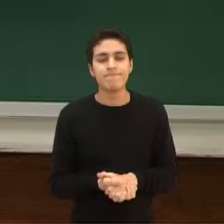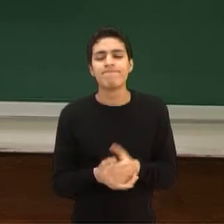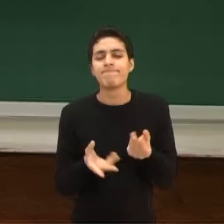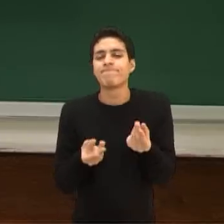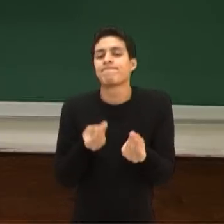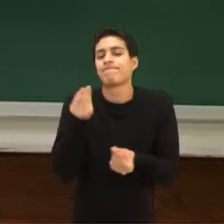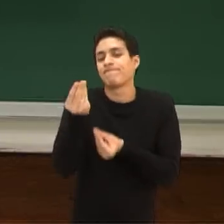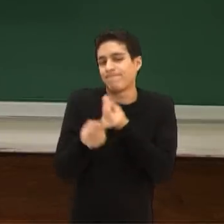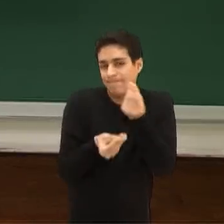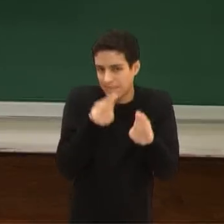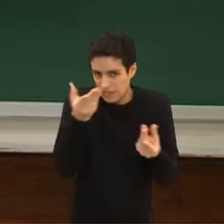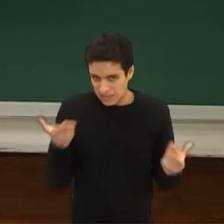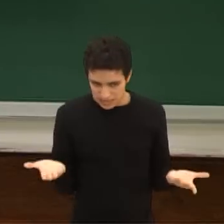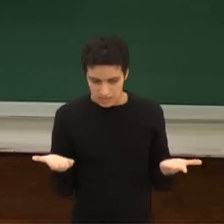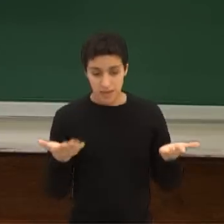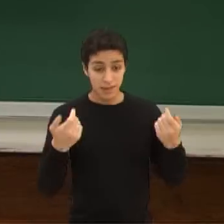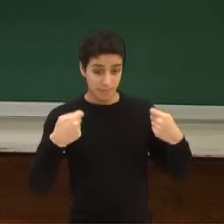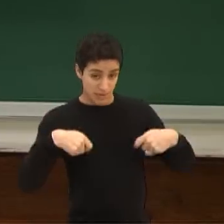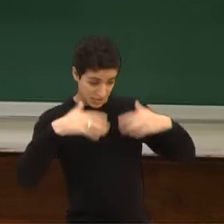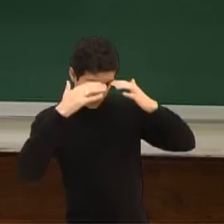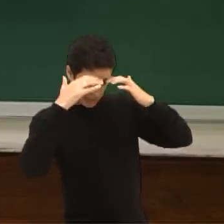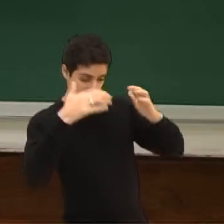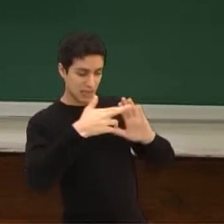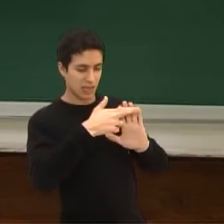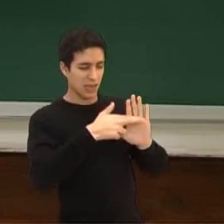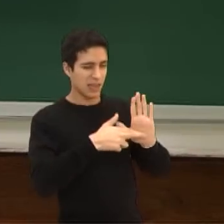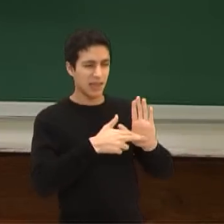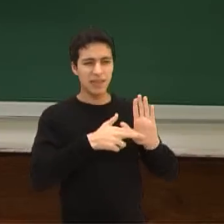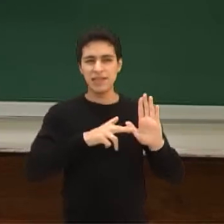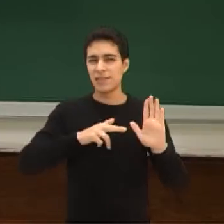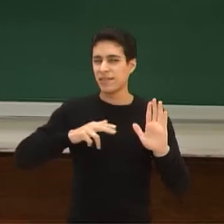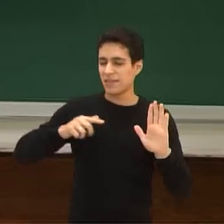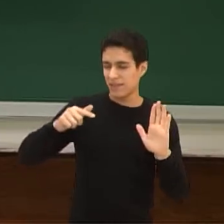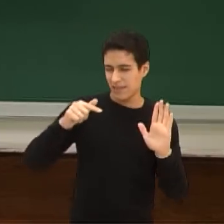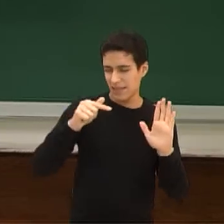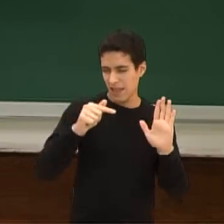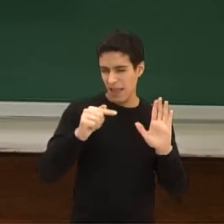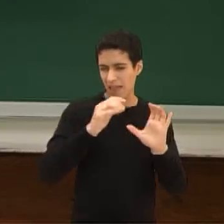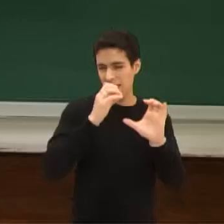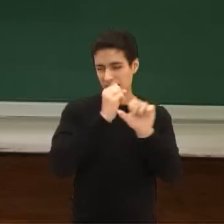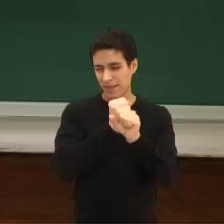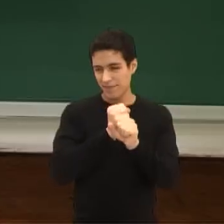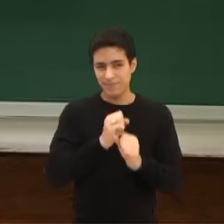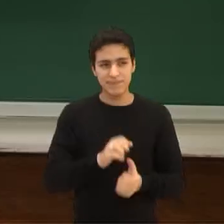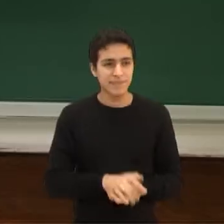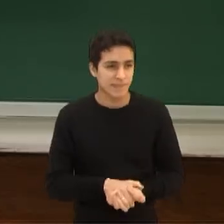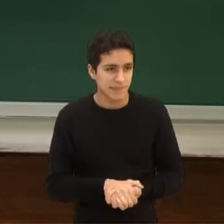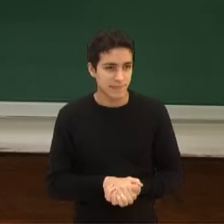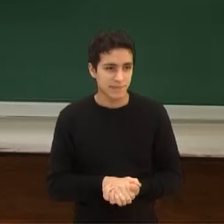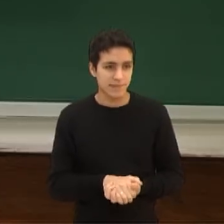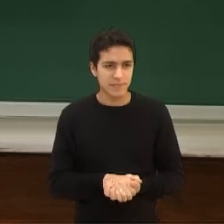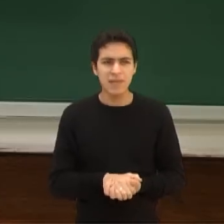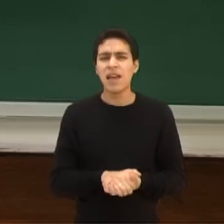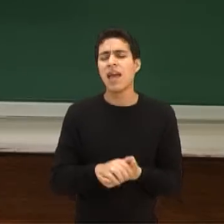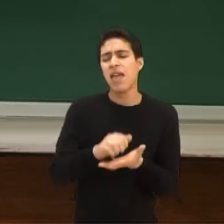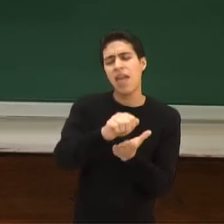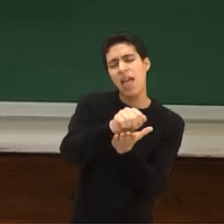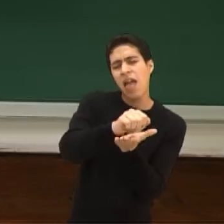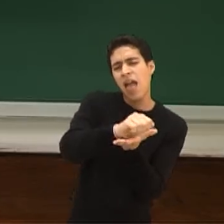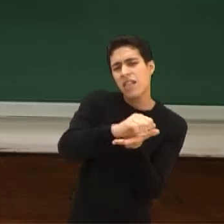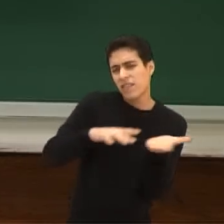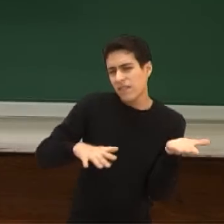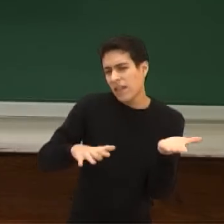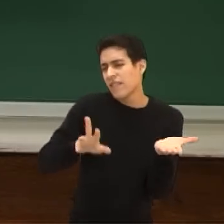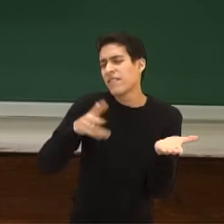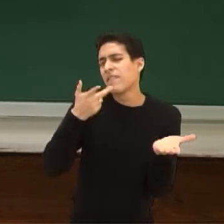Como será que fica? Tem que respeitar a regra do soma 7. O exercício em algum momento falou